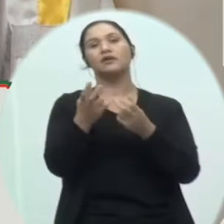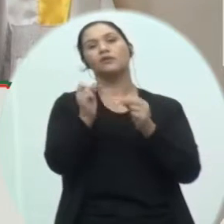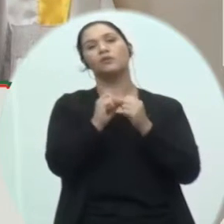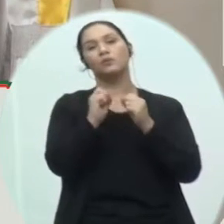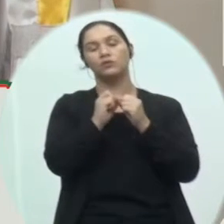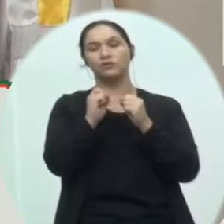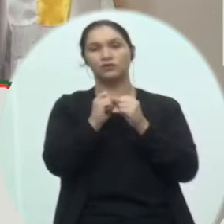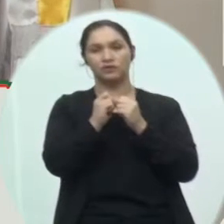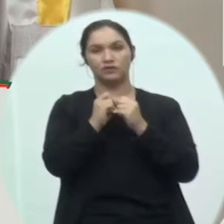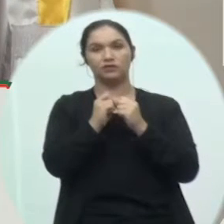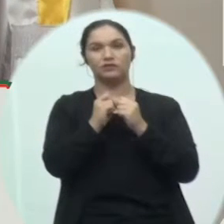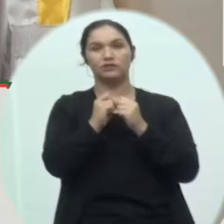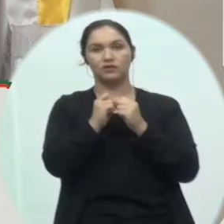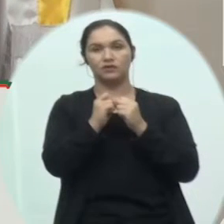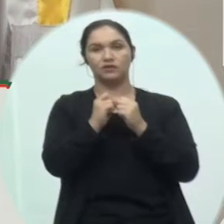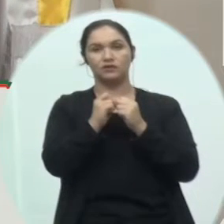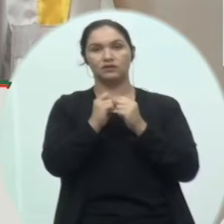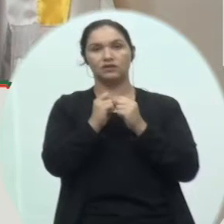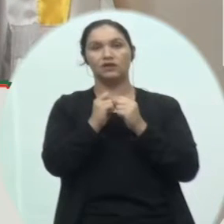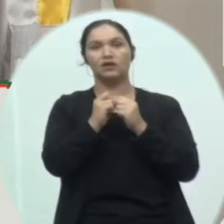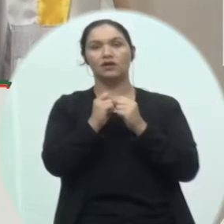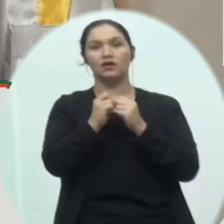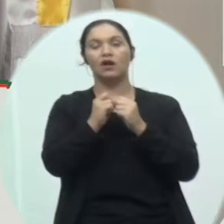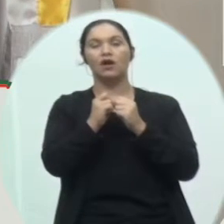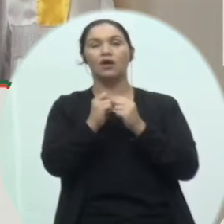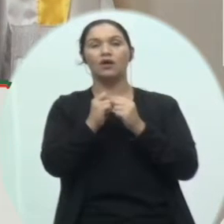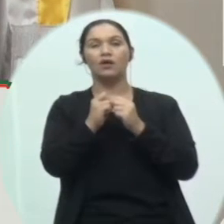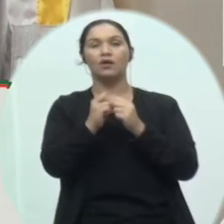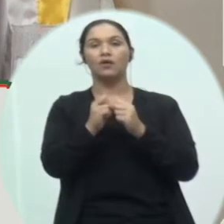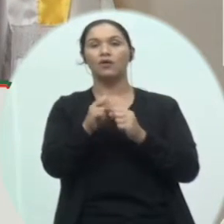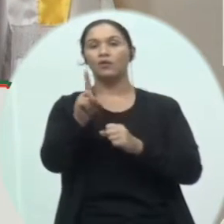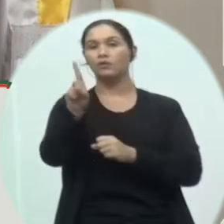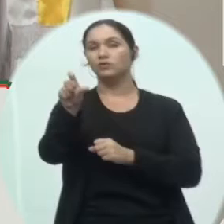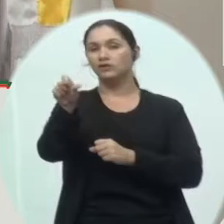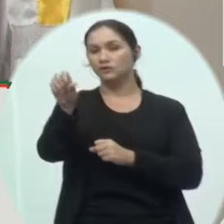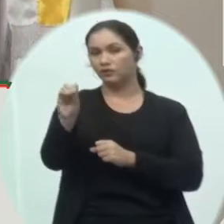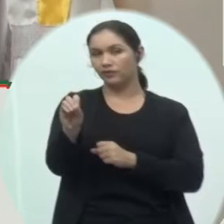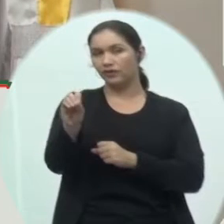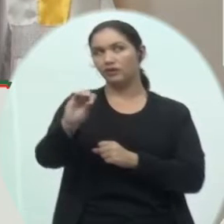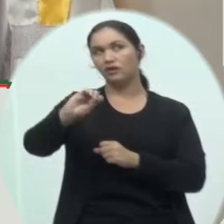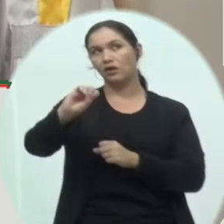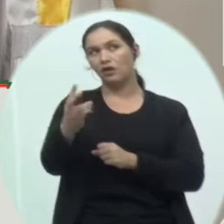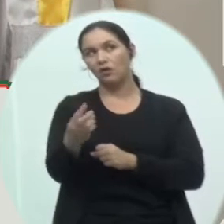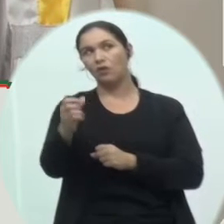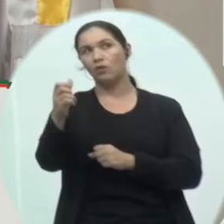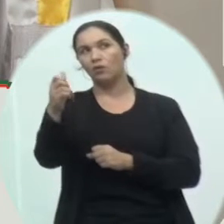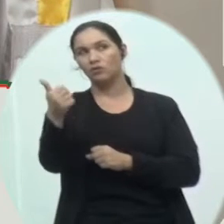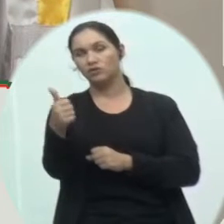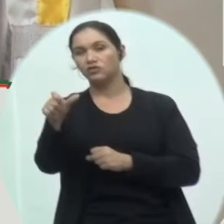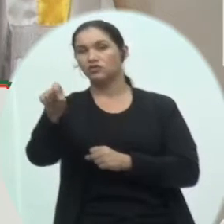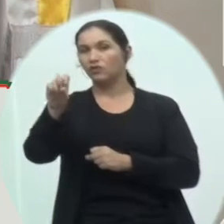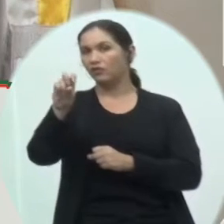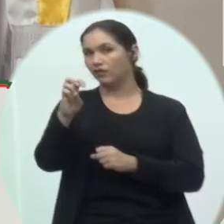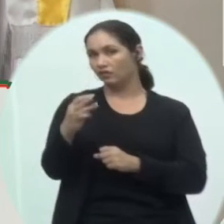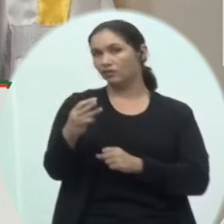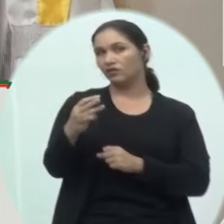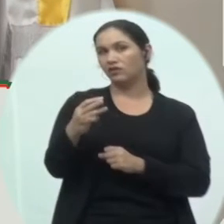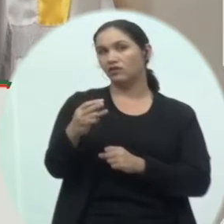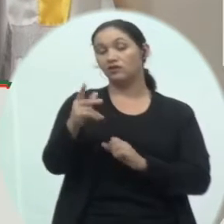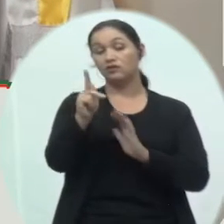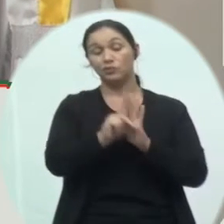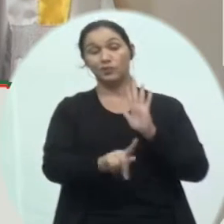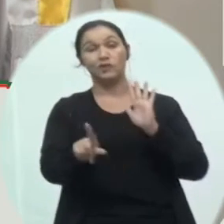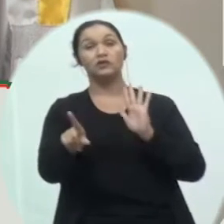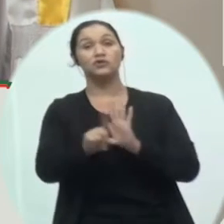de Emergência 190, 193, a respeito de outro PL nosso, que é um PL que